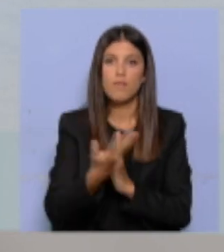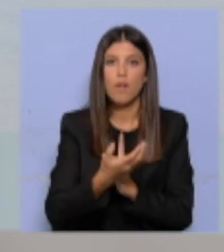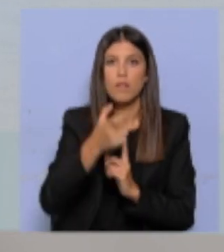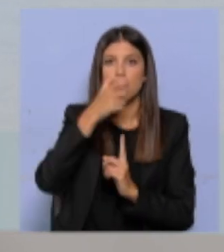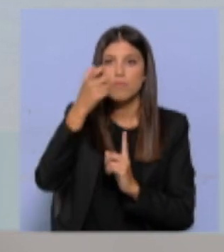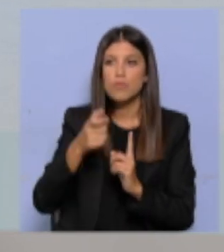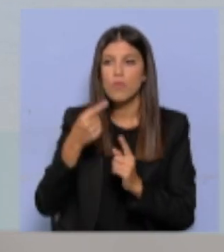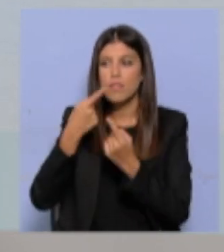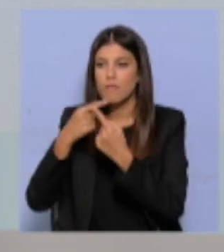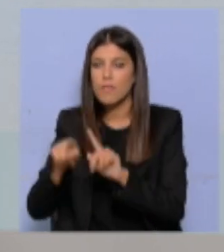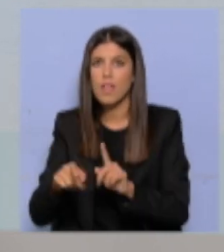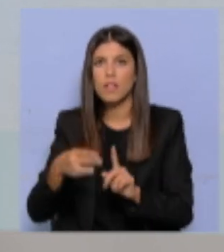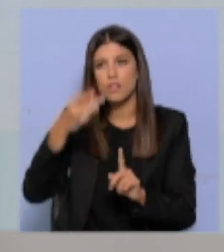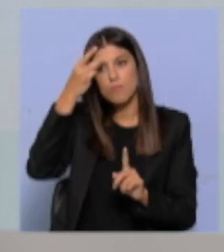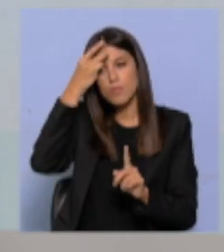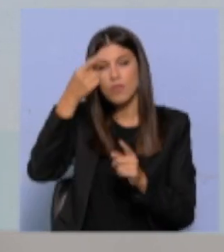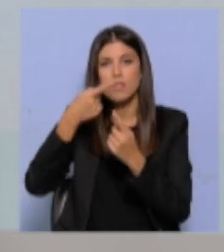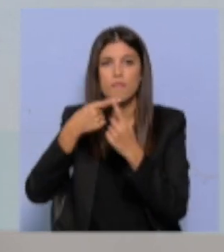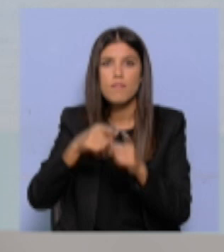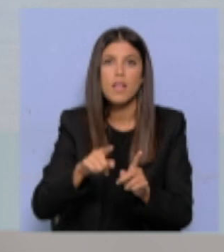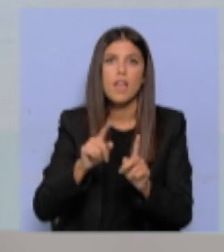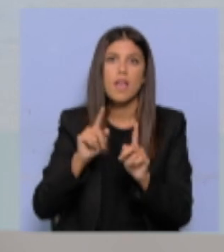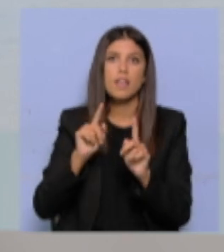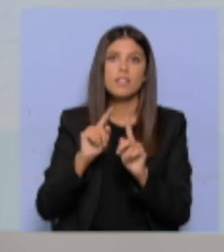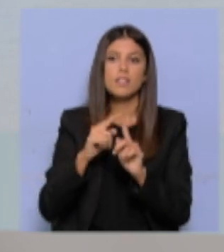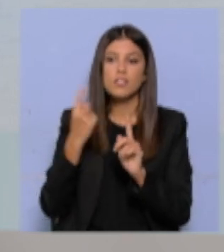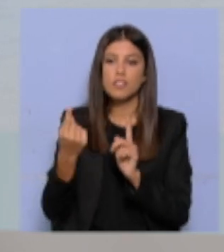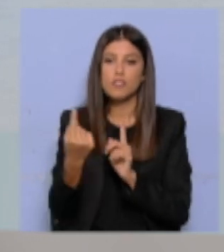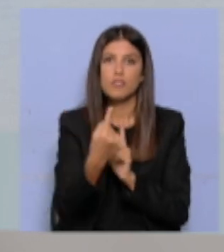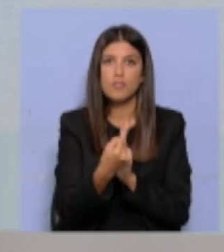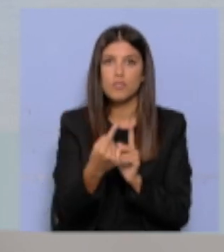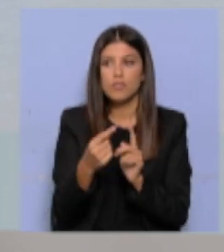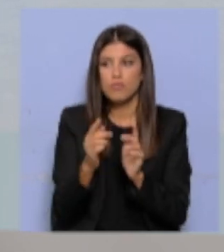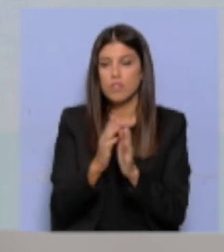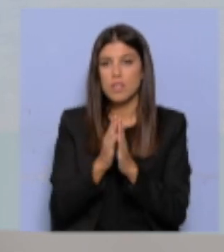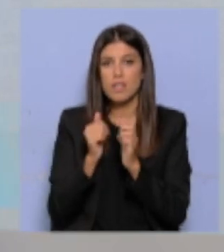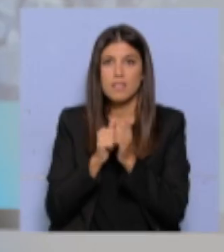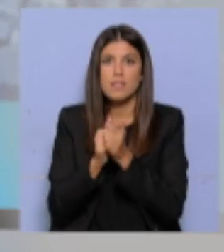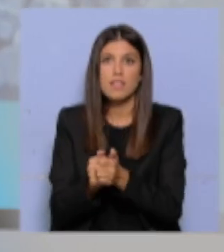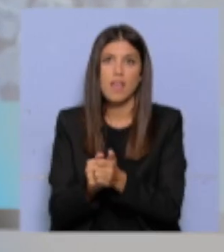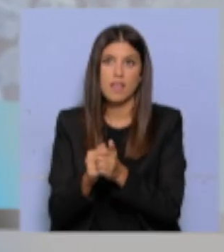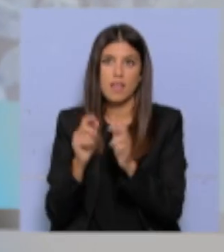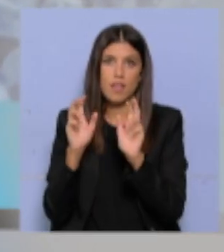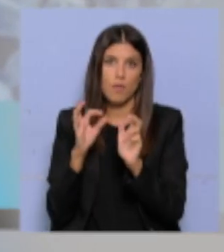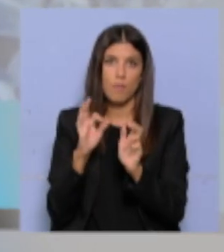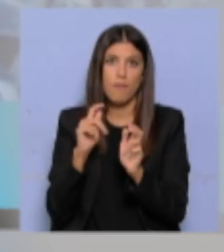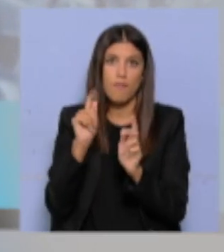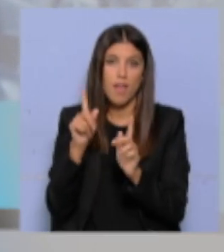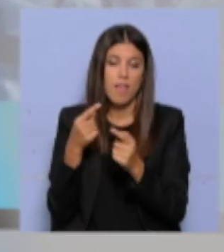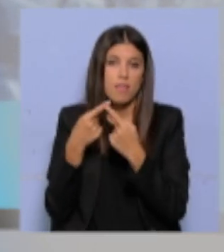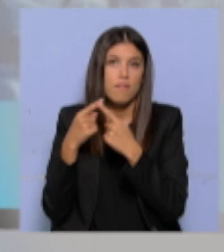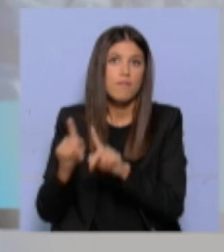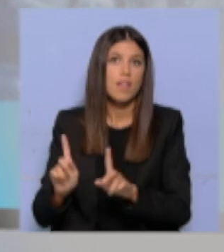que pensa de forma diferente, com aquele e aquela que professa uma fé diferente da minha. É correto falar da necessidade de